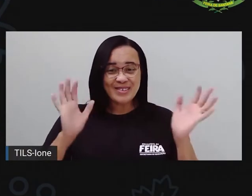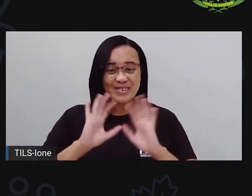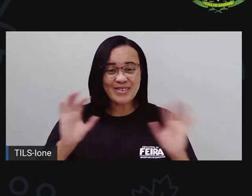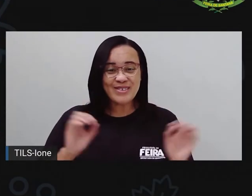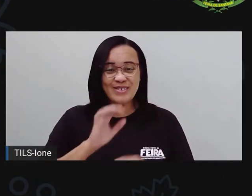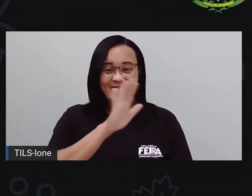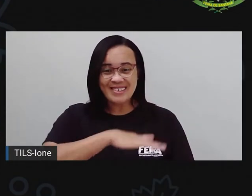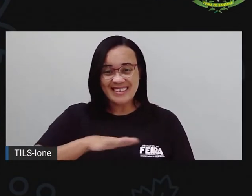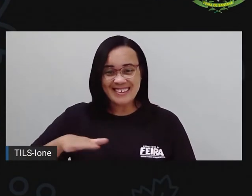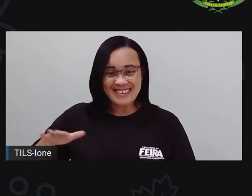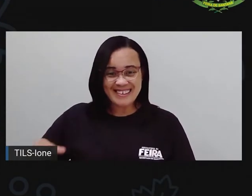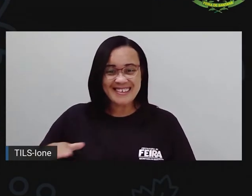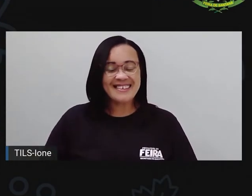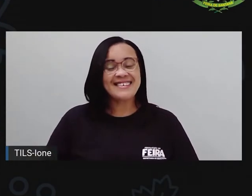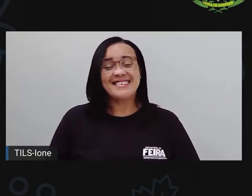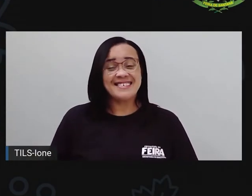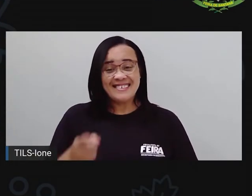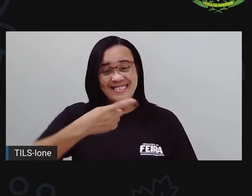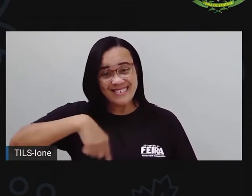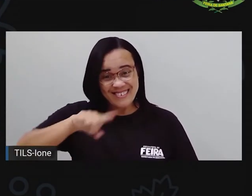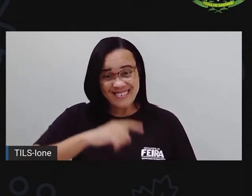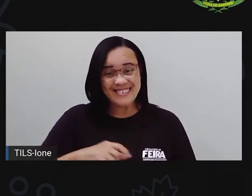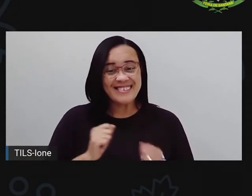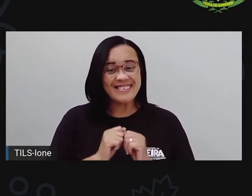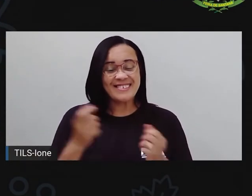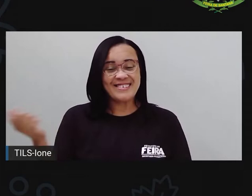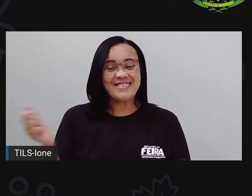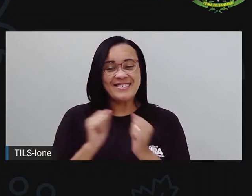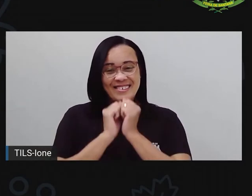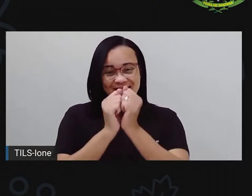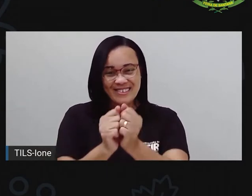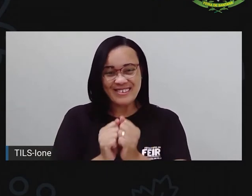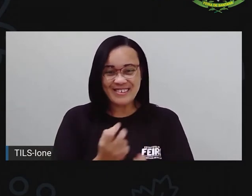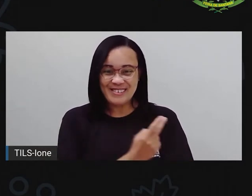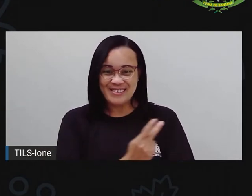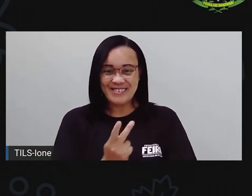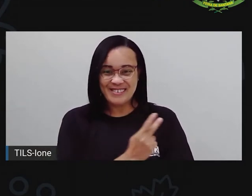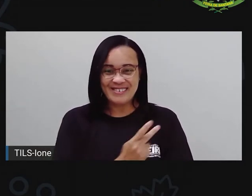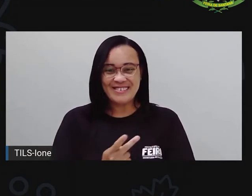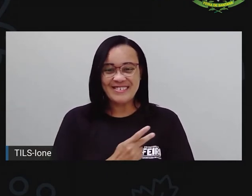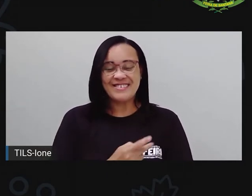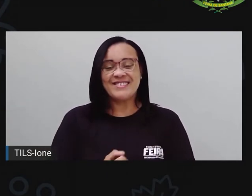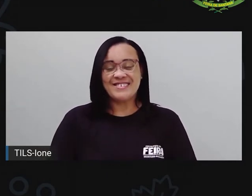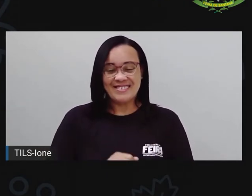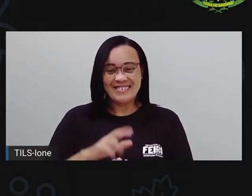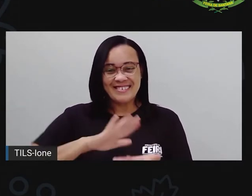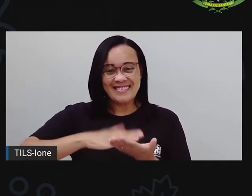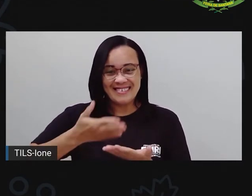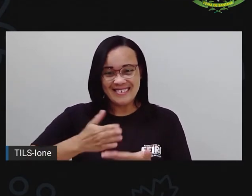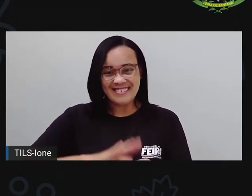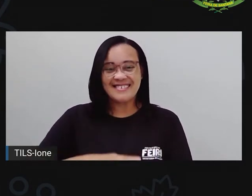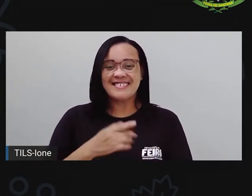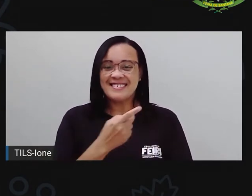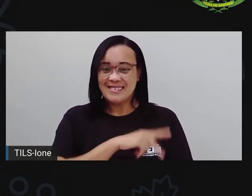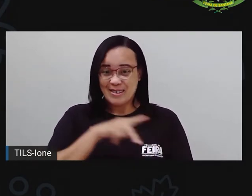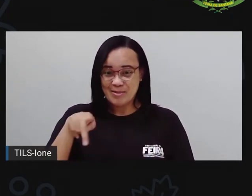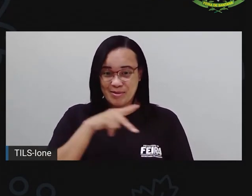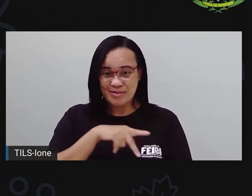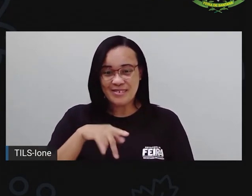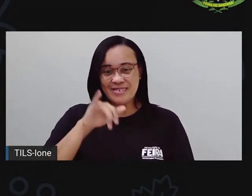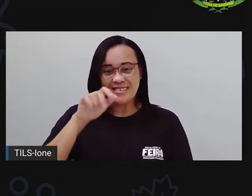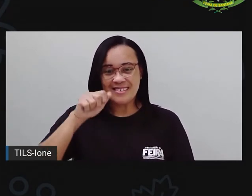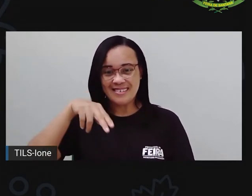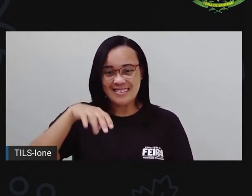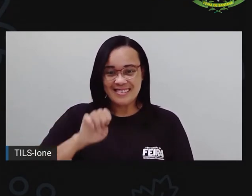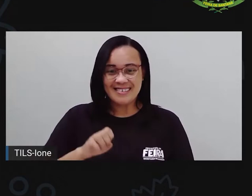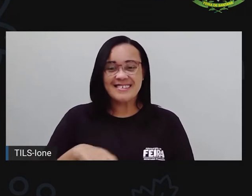Olá, crianças! Olha nós aqui de novo! Eu e Ione aqui com vocês. Como é que vocês estão? Estão bem? Dá um